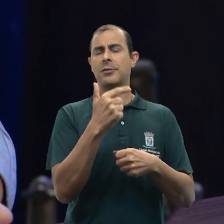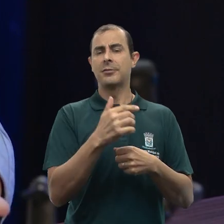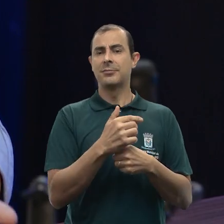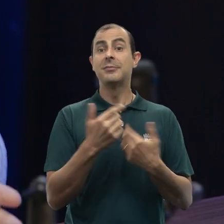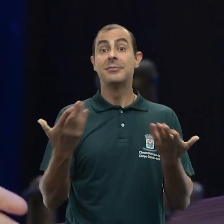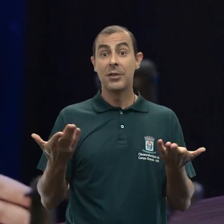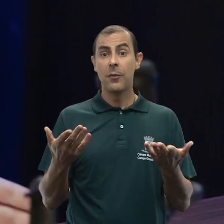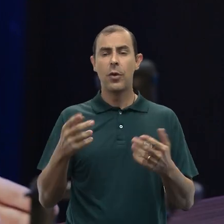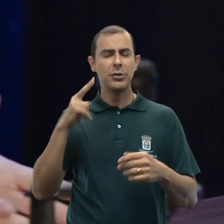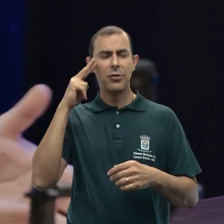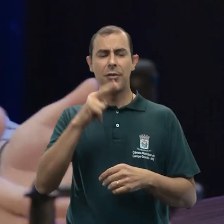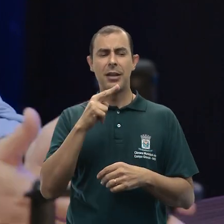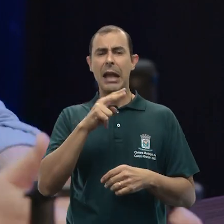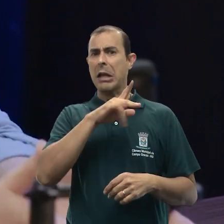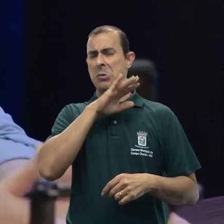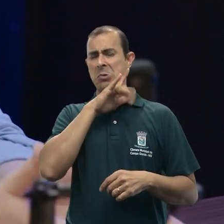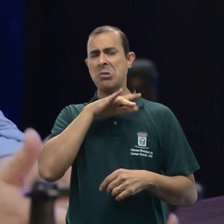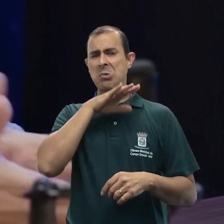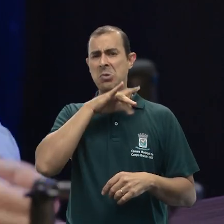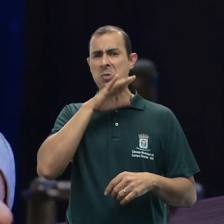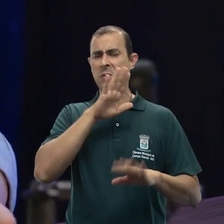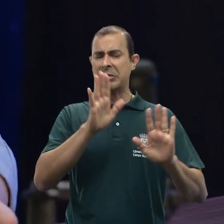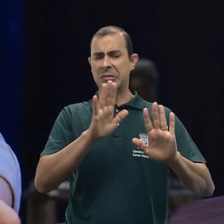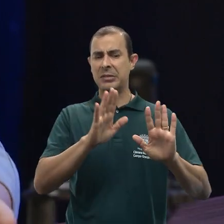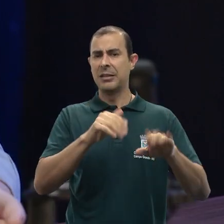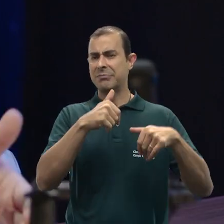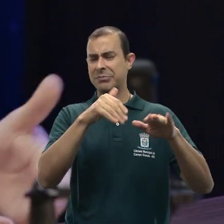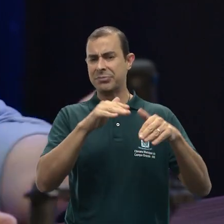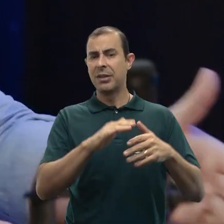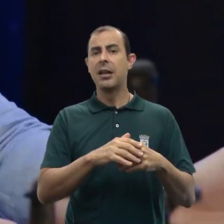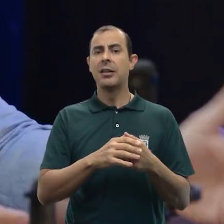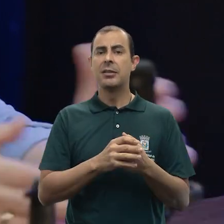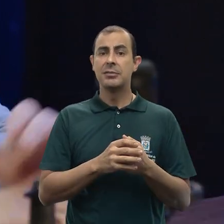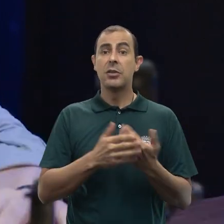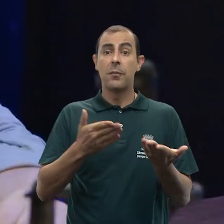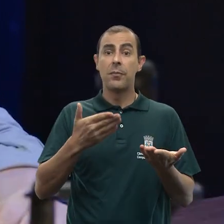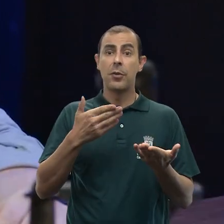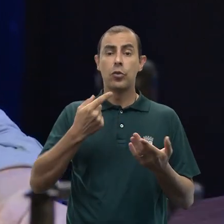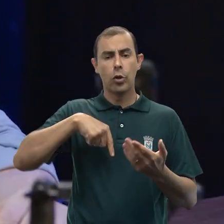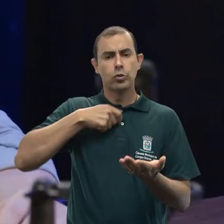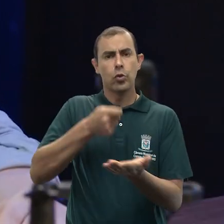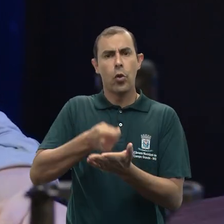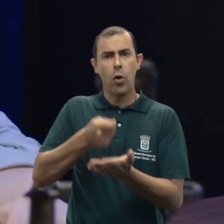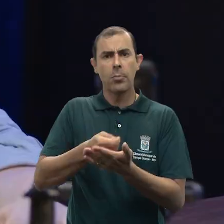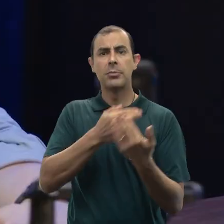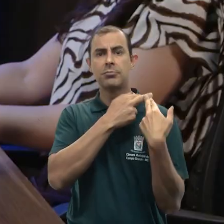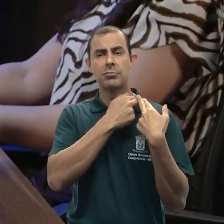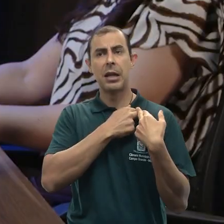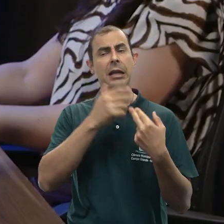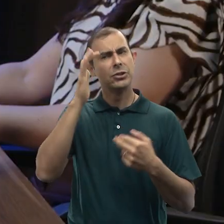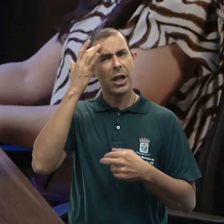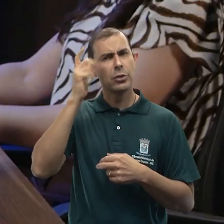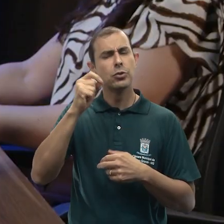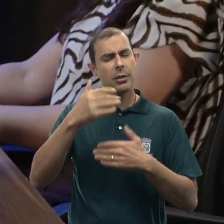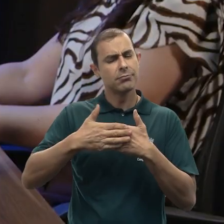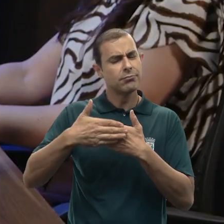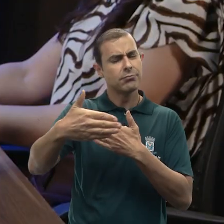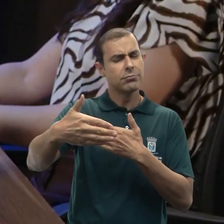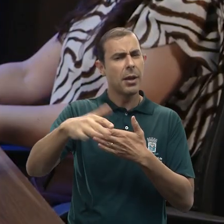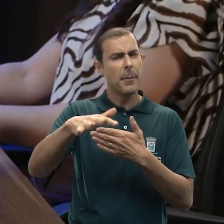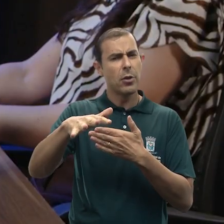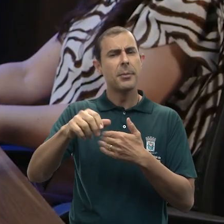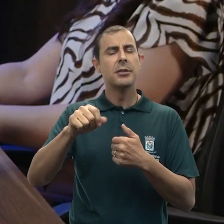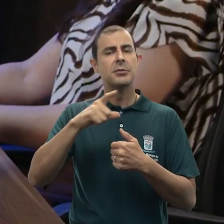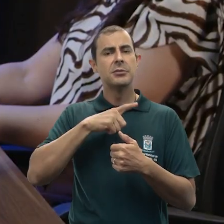pressuposto de que é muito ruim, vai cobrando as responsabilidades e a gente imagina aí no médio prazo entregar